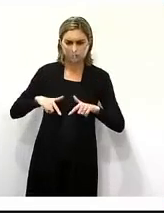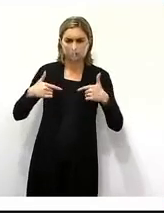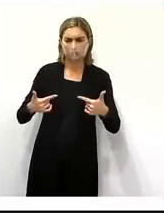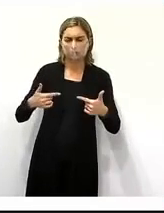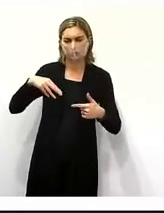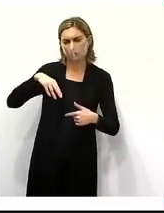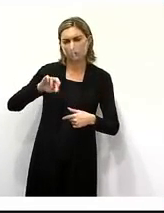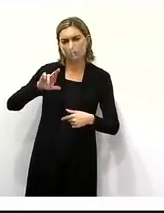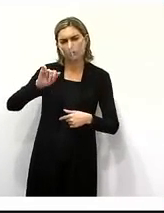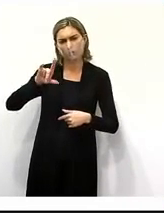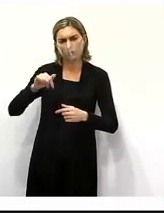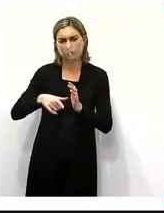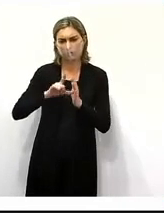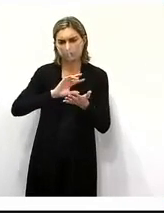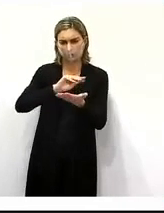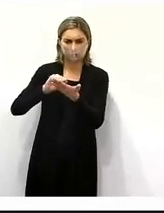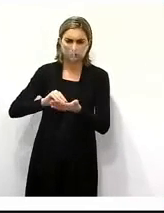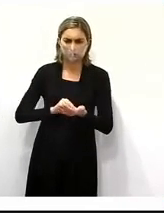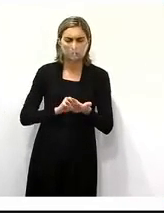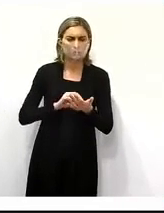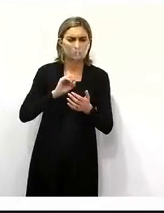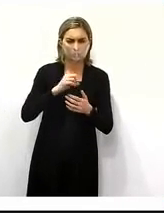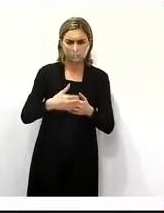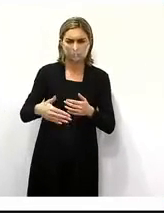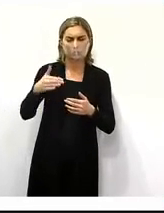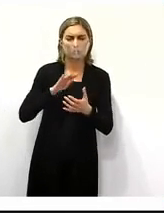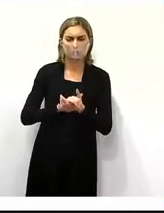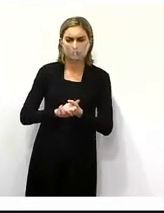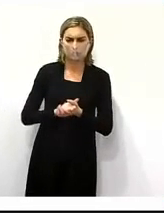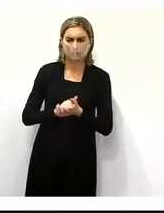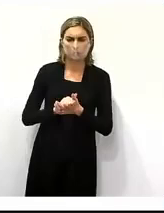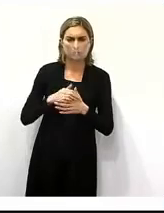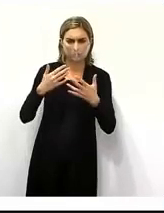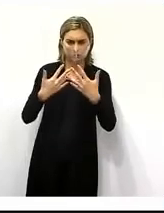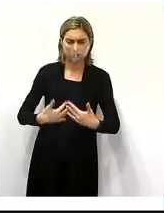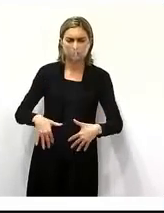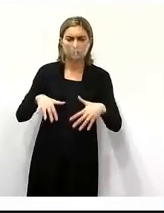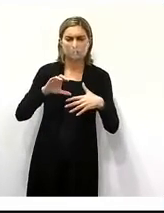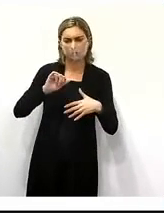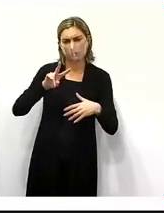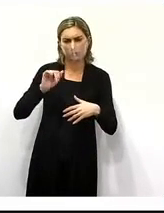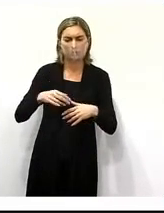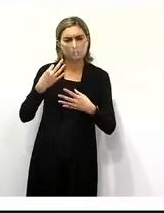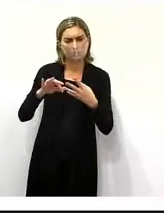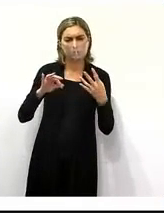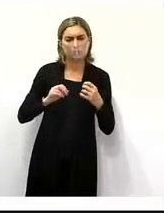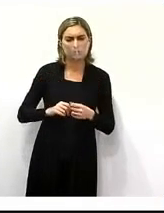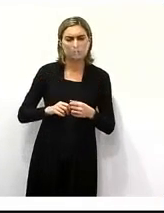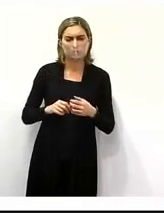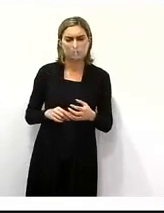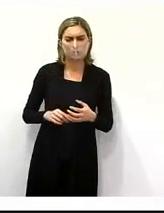a moralidade que antes lhe faltava. Então, sobre essa passagem do estado da natureza para o estado civil, é correto afirmar o